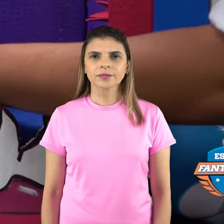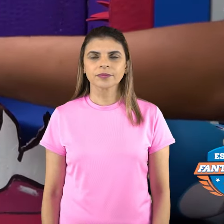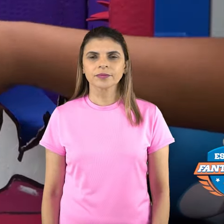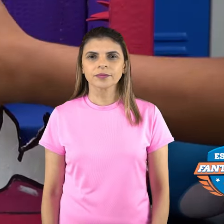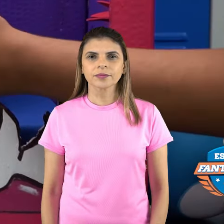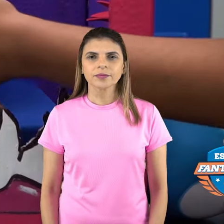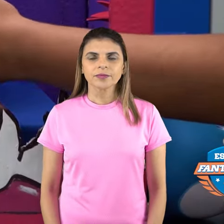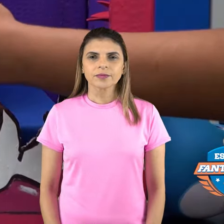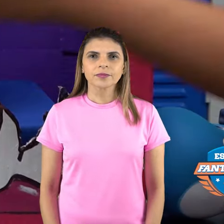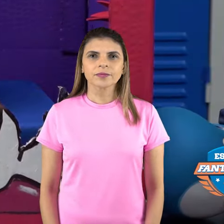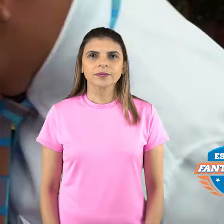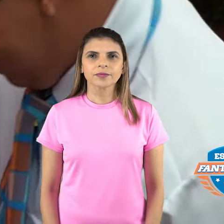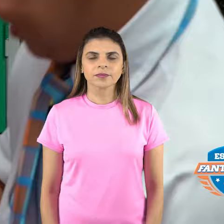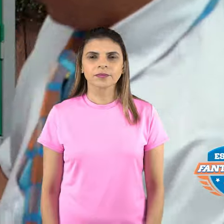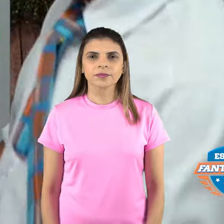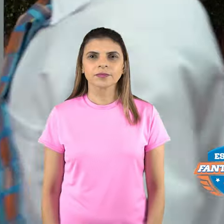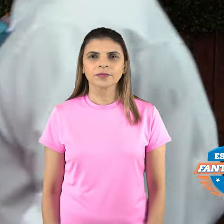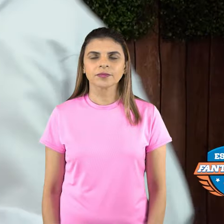tchau.